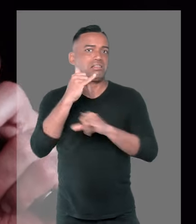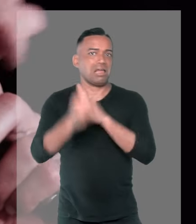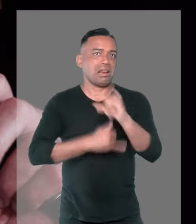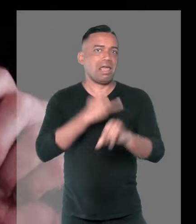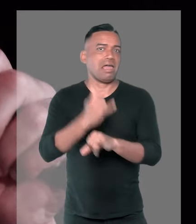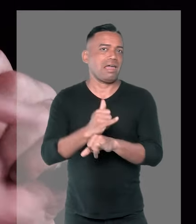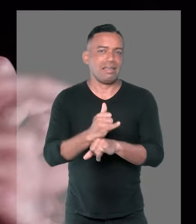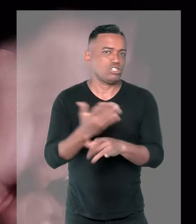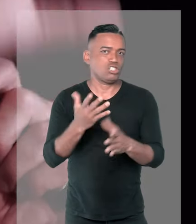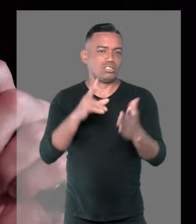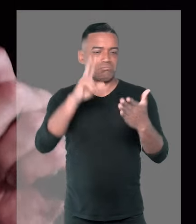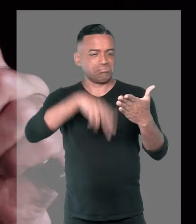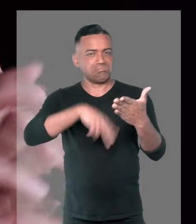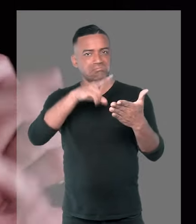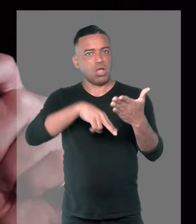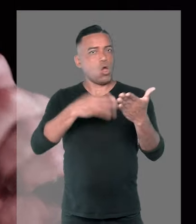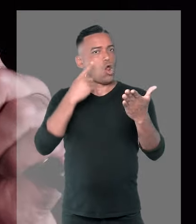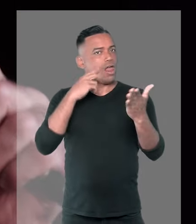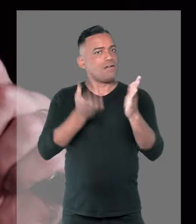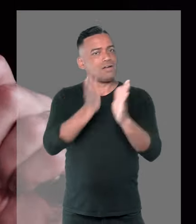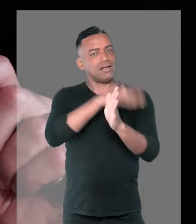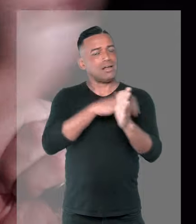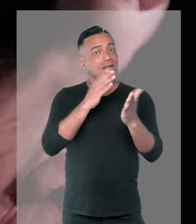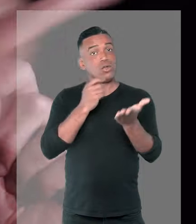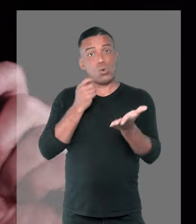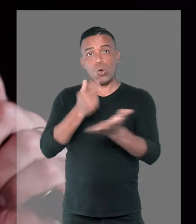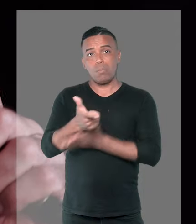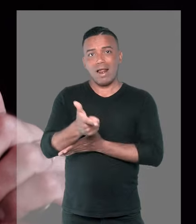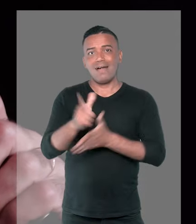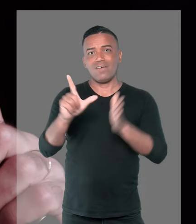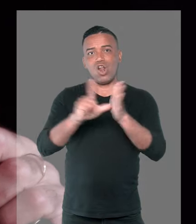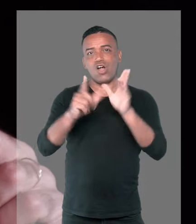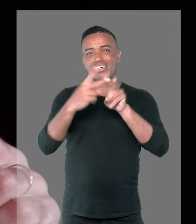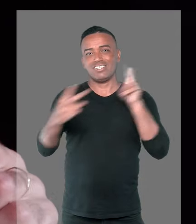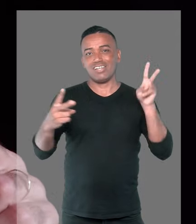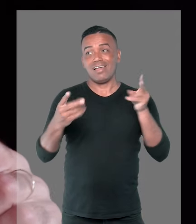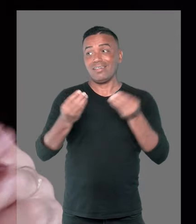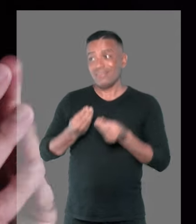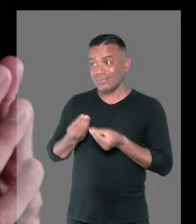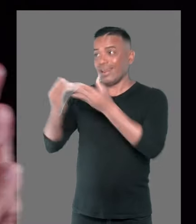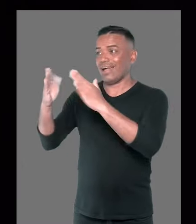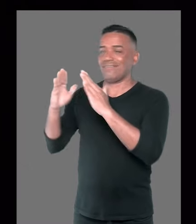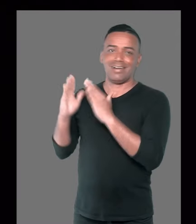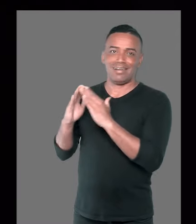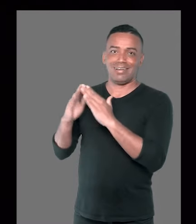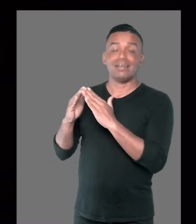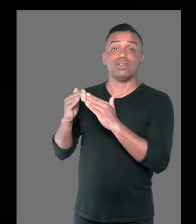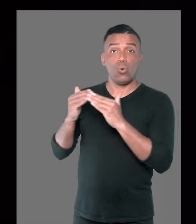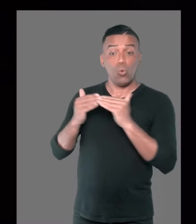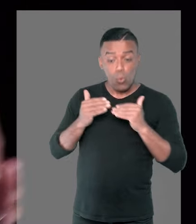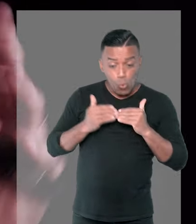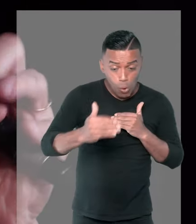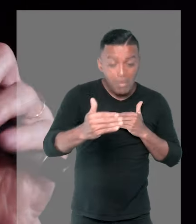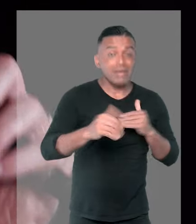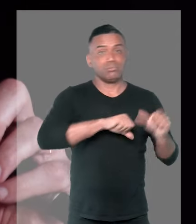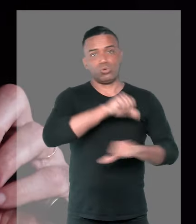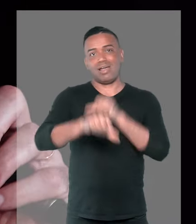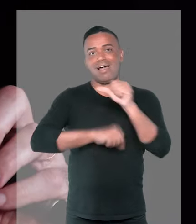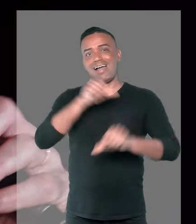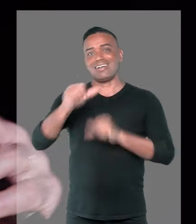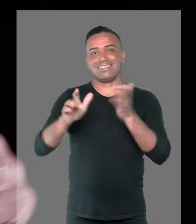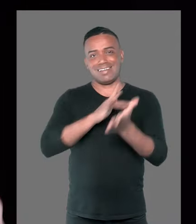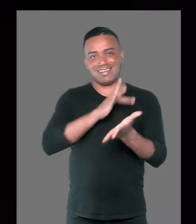você olhava pro catálogo de todo o stoque do magalu e fazer a compra na loja e o bem entregue na sua casa isso é o começo da transformação digital quase